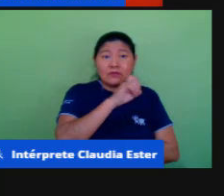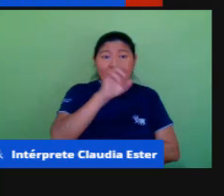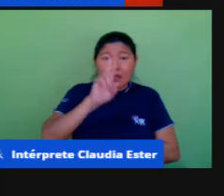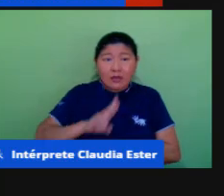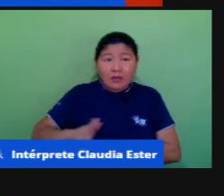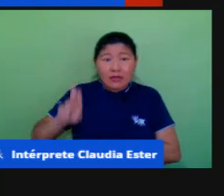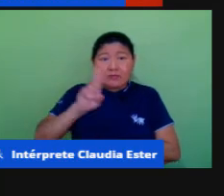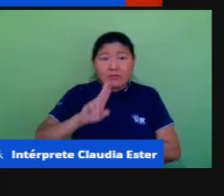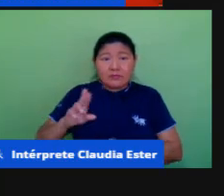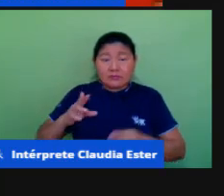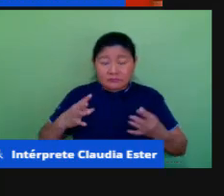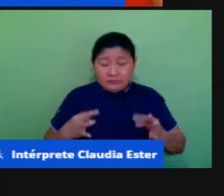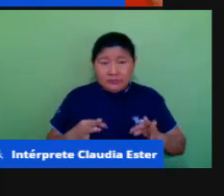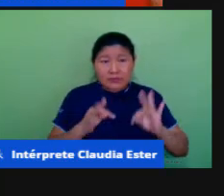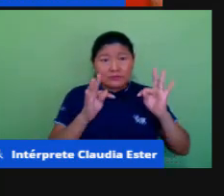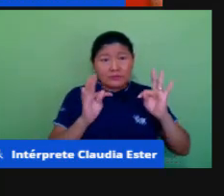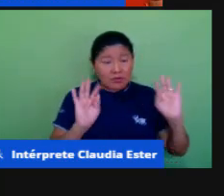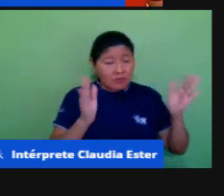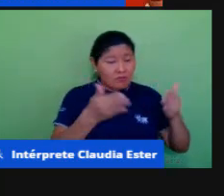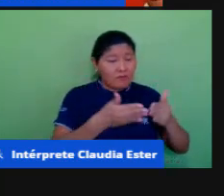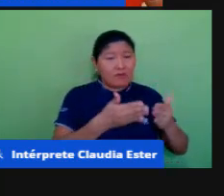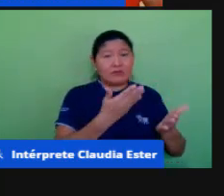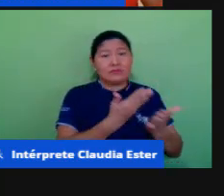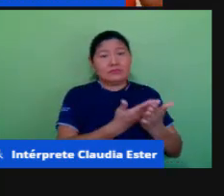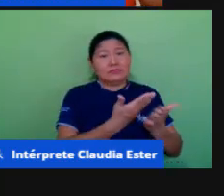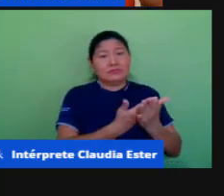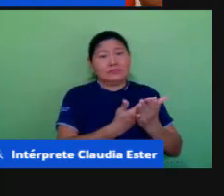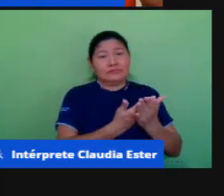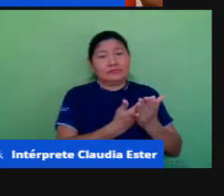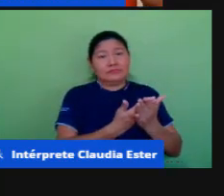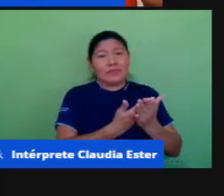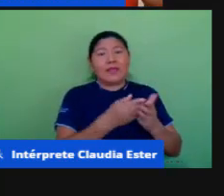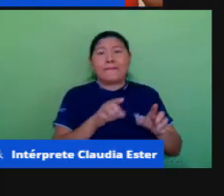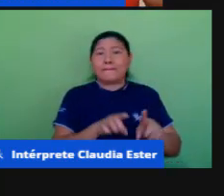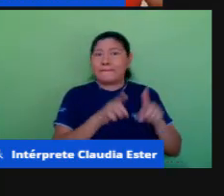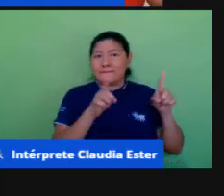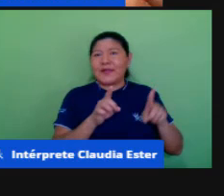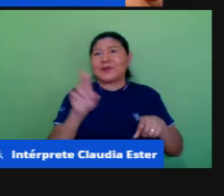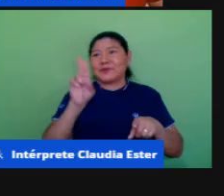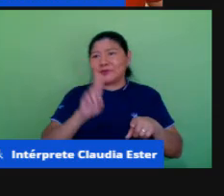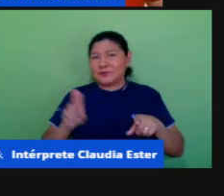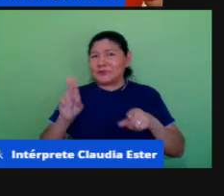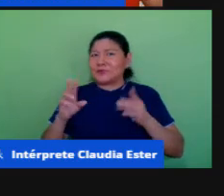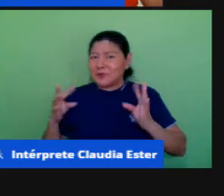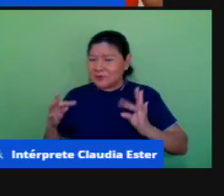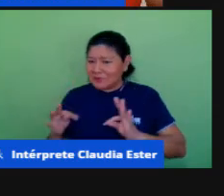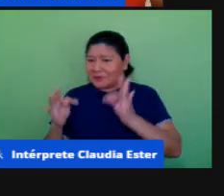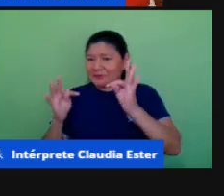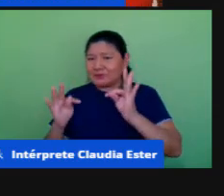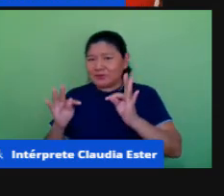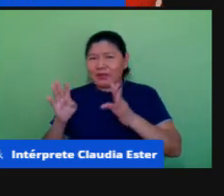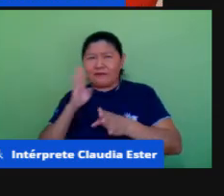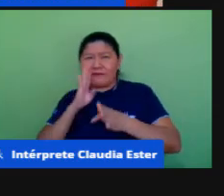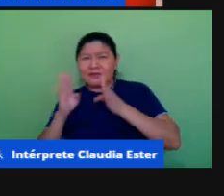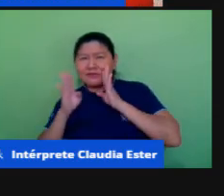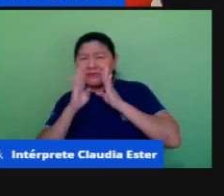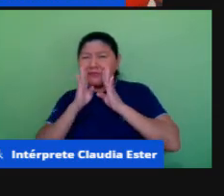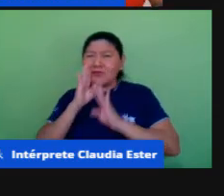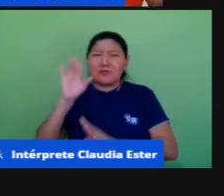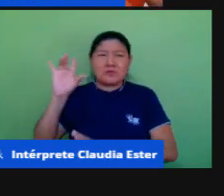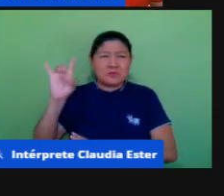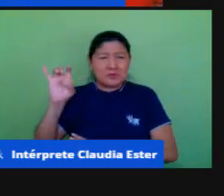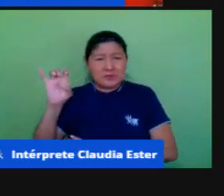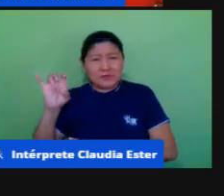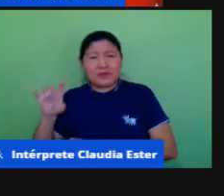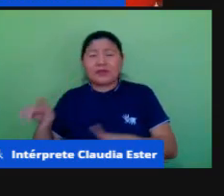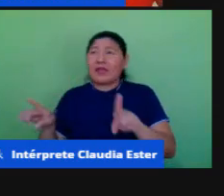usar essa tecnologia para a educação. Eles têm muita facilidade para o uso da tecnologia para o Facebook, para as redes sociais,